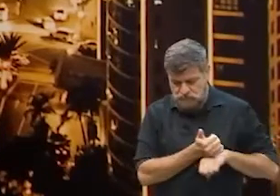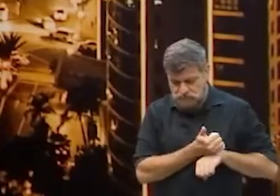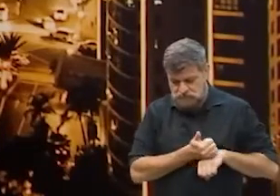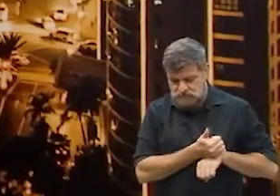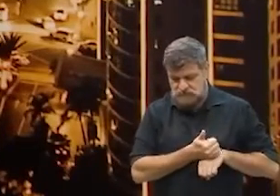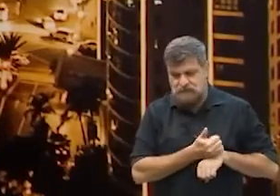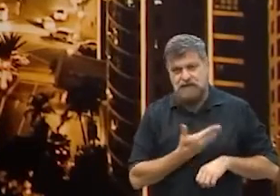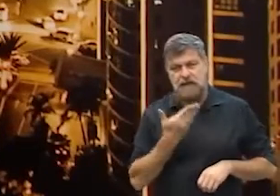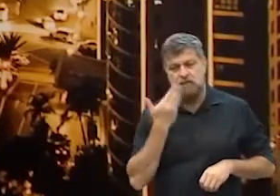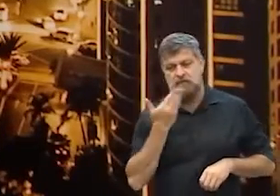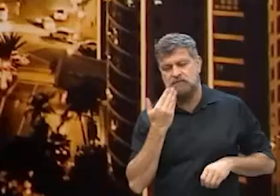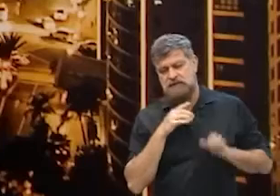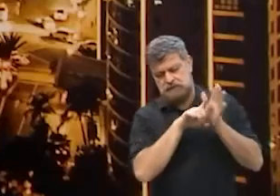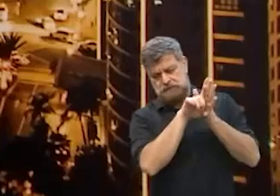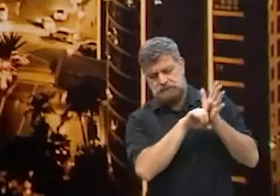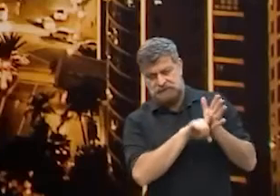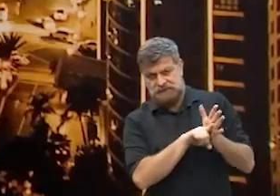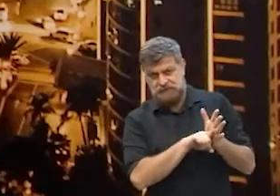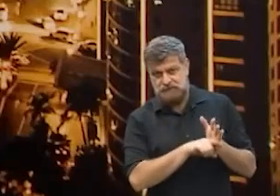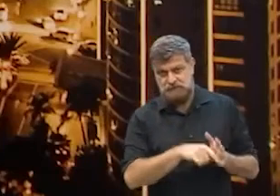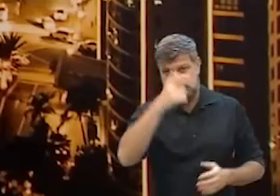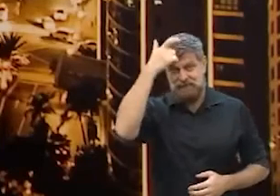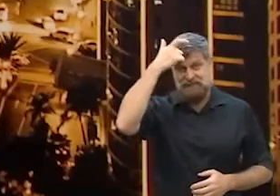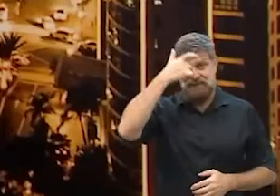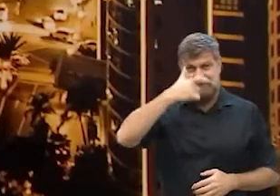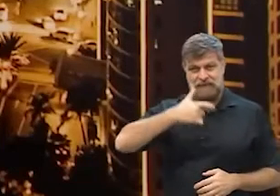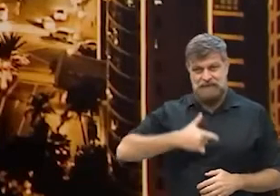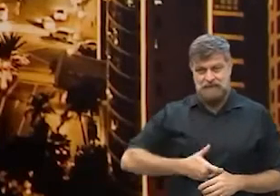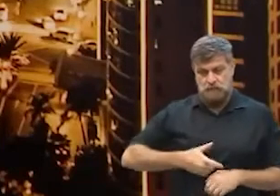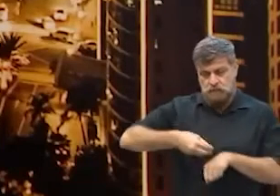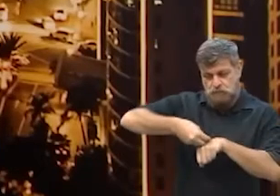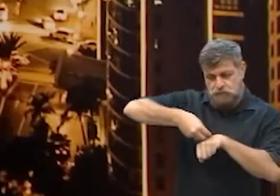muito fácil. Você vai lá e pesquisa. Mas se eu fosse passar